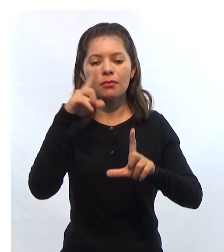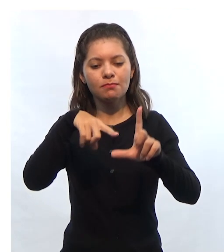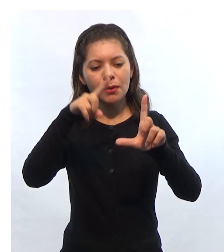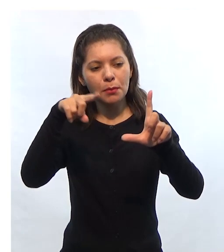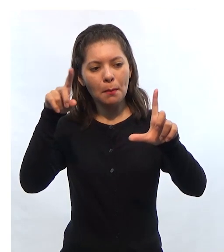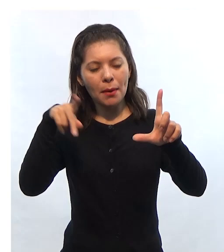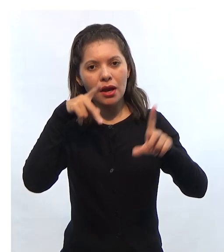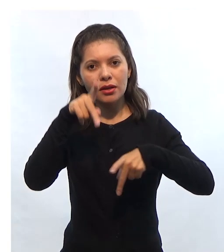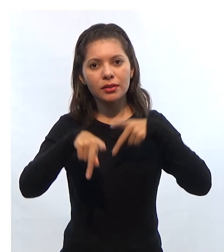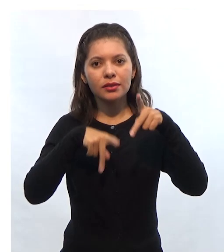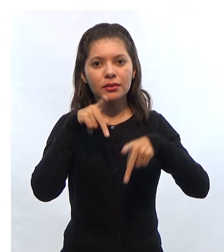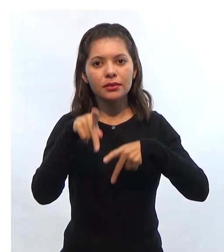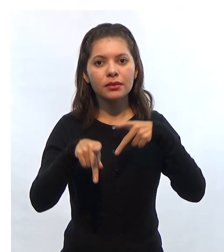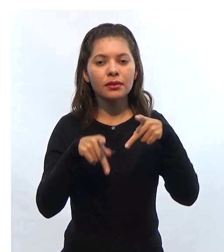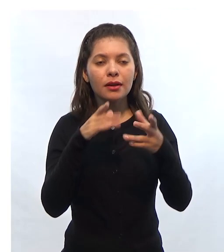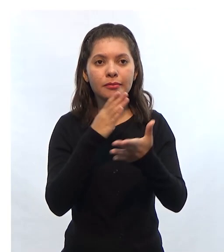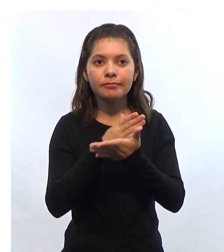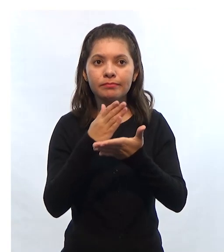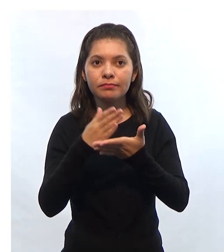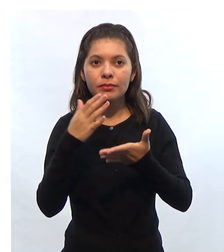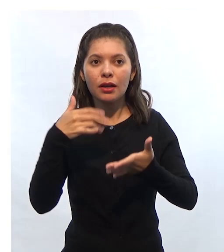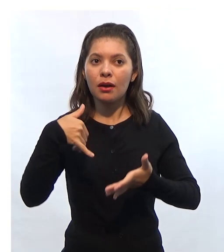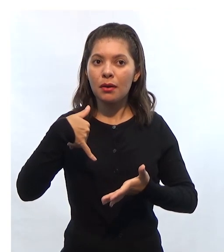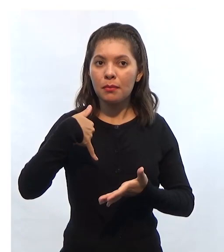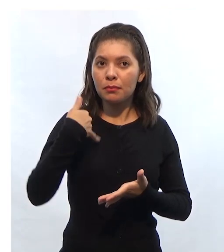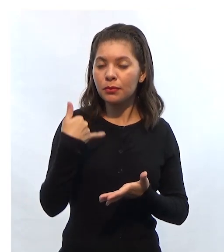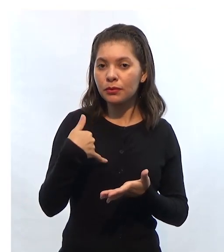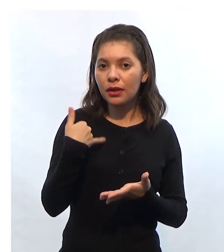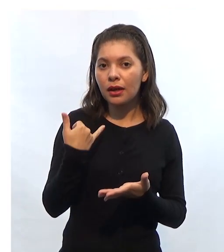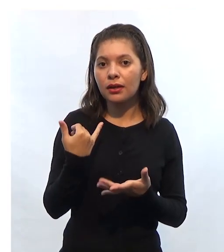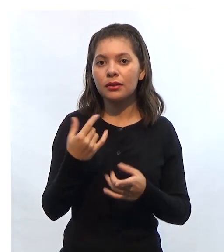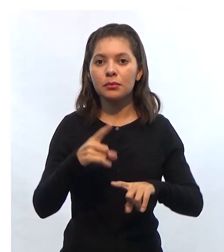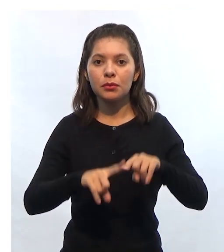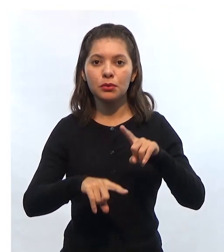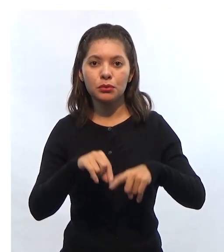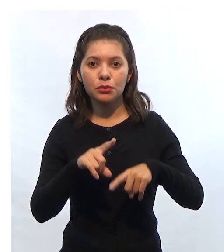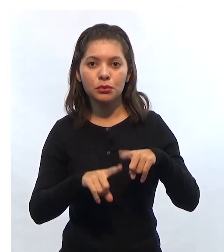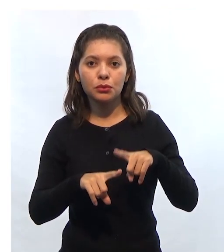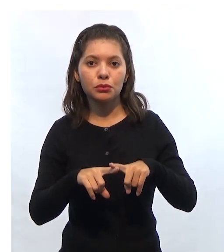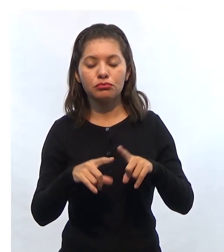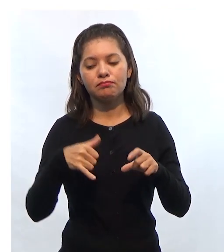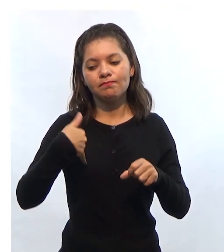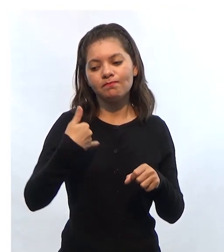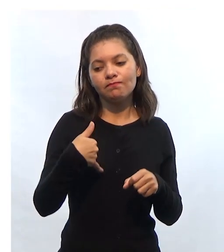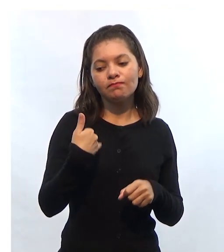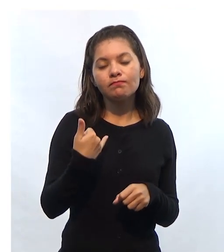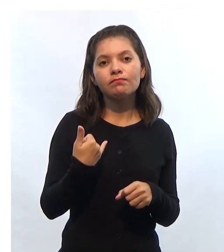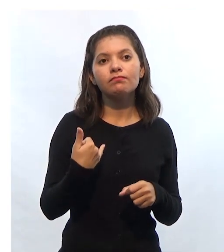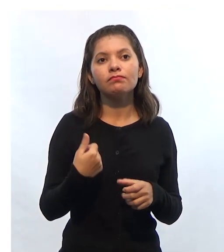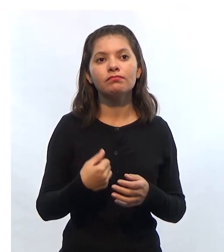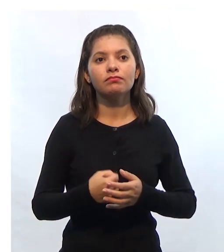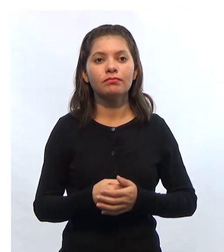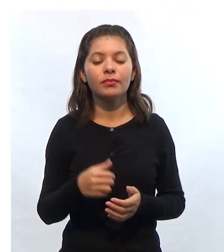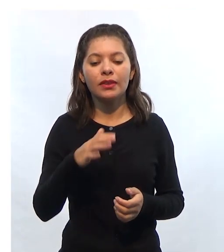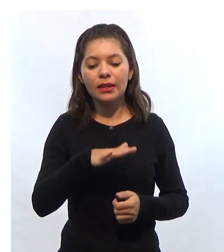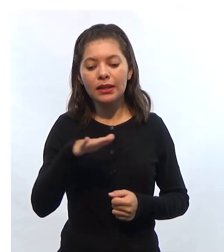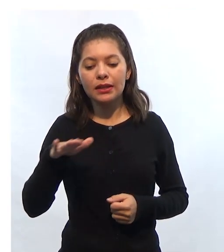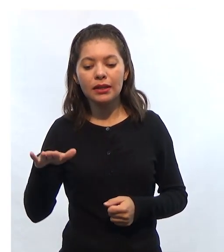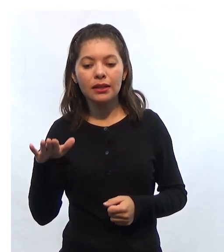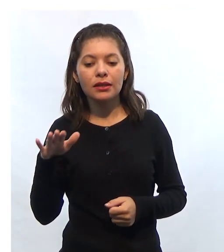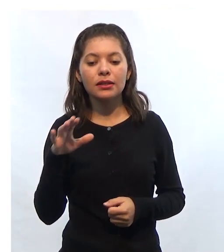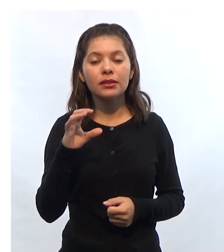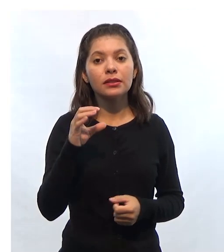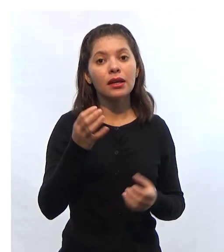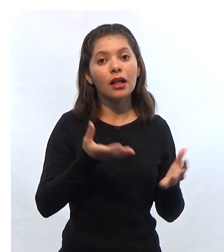para o marketing. Então, a gente pode segmentar por faixa etária, então a gente tem produtos para determinadas faixas etárias,